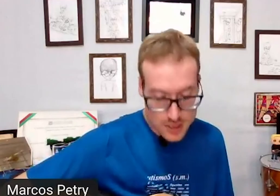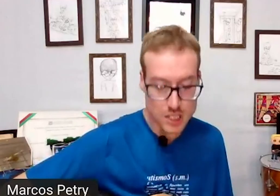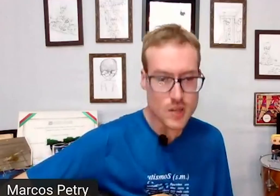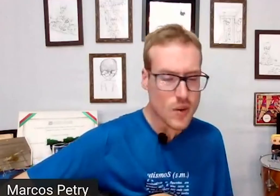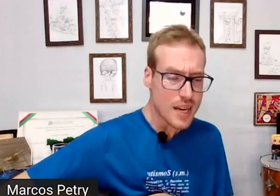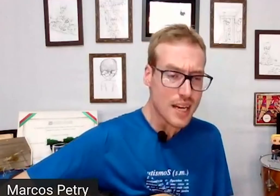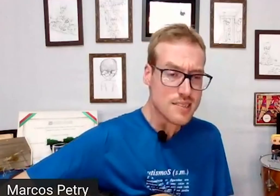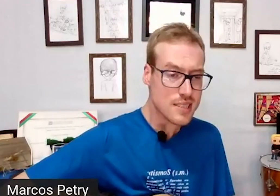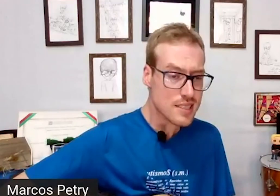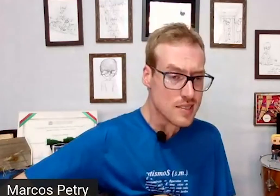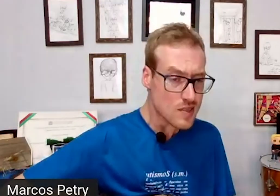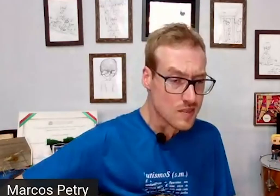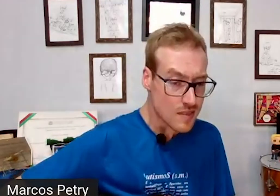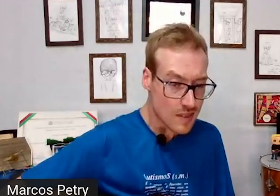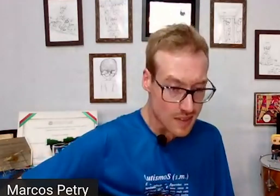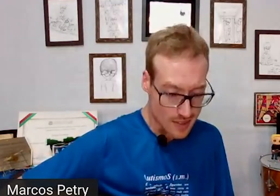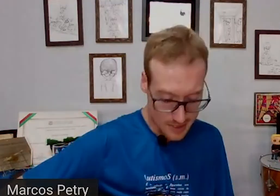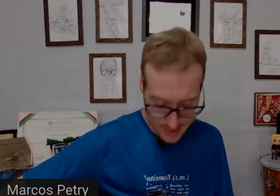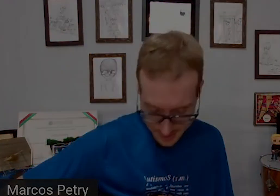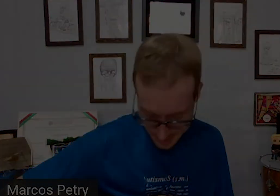De coração. coração.